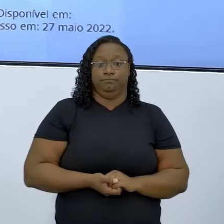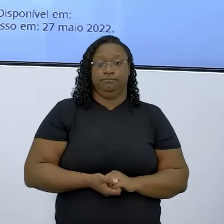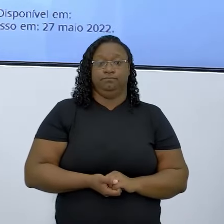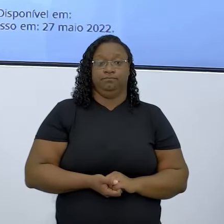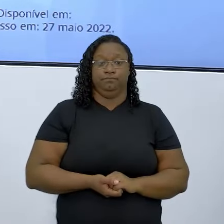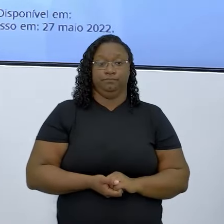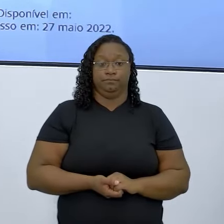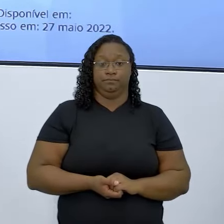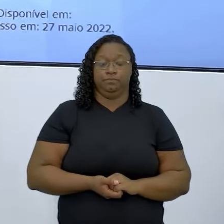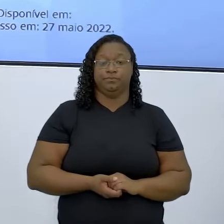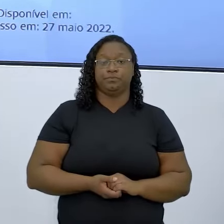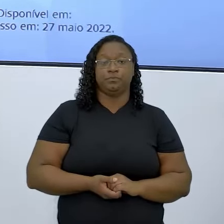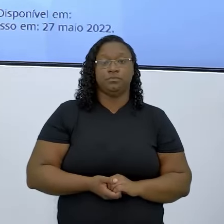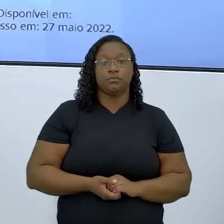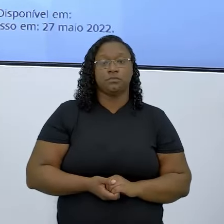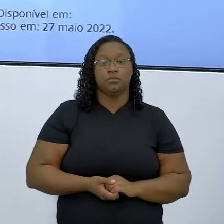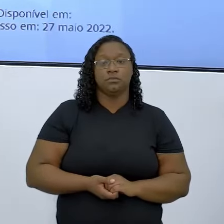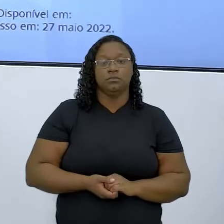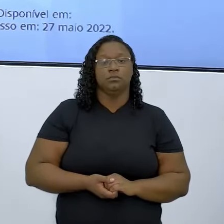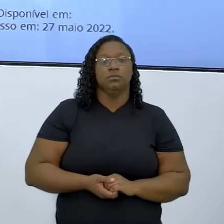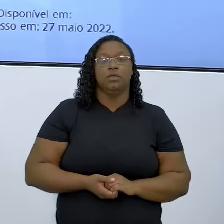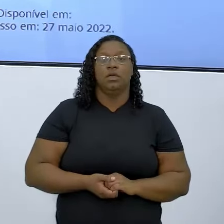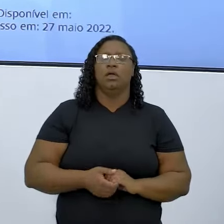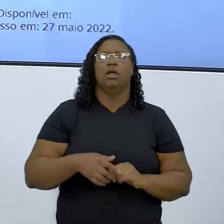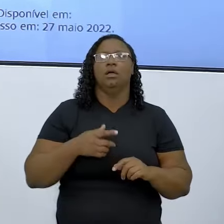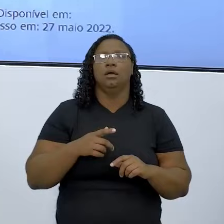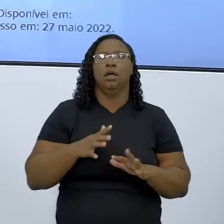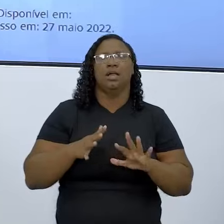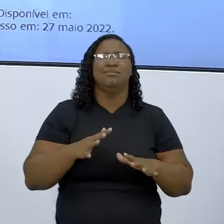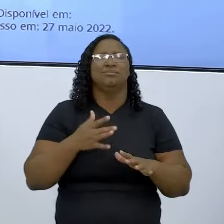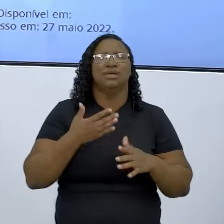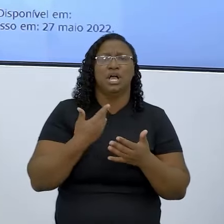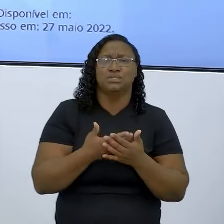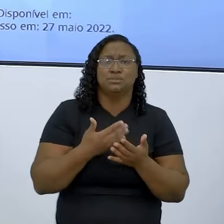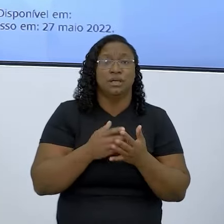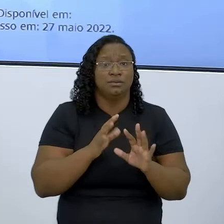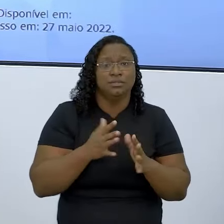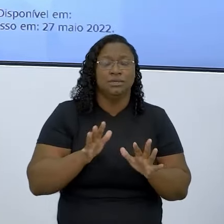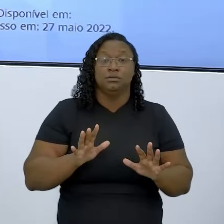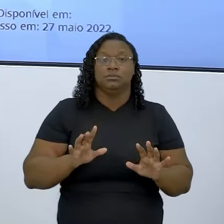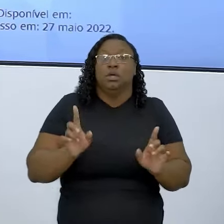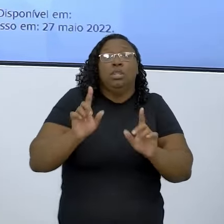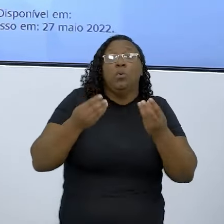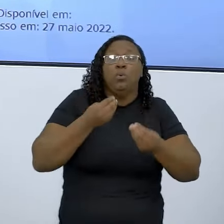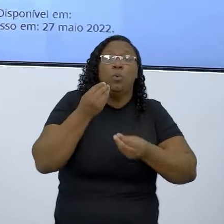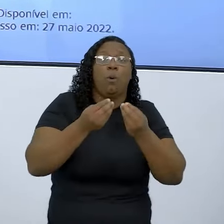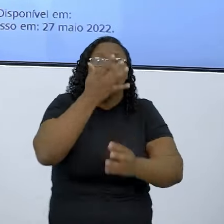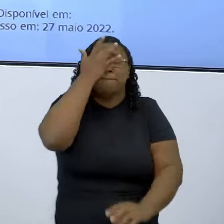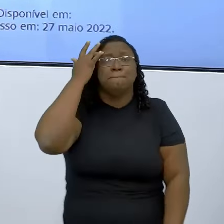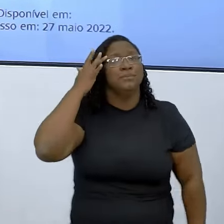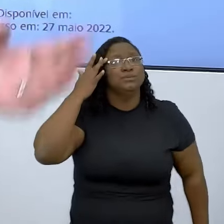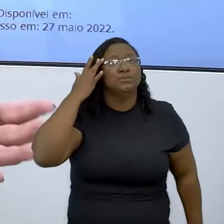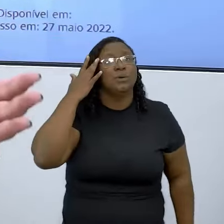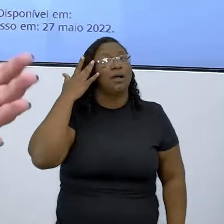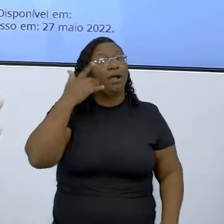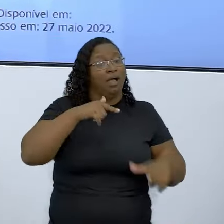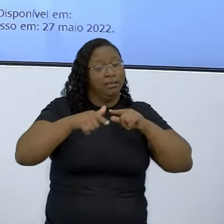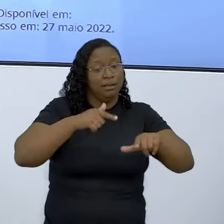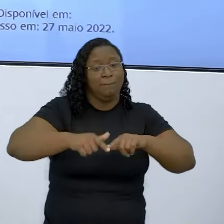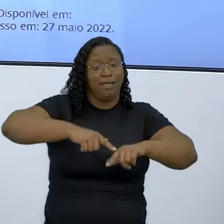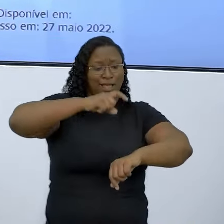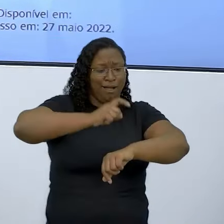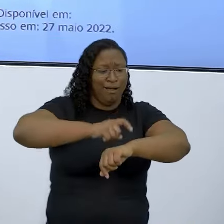Ia. E aí você fala, não, por que você estudava mais ou menos? Não é mais ou menos. É porque como alguém vai trabalhar mais de 12 horas e ir